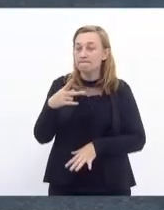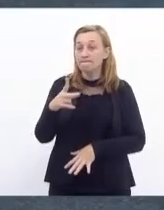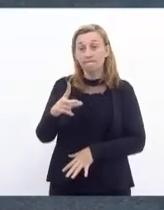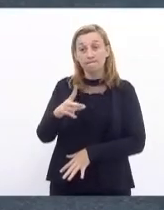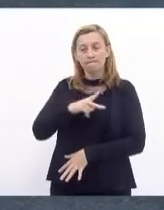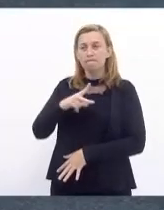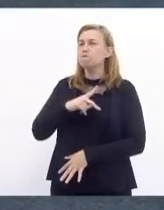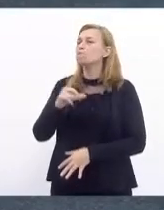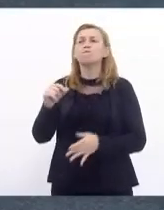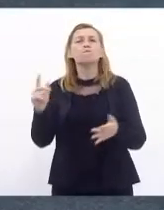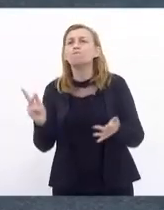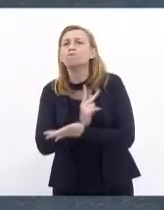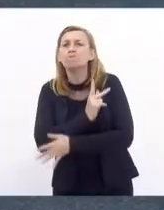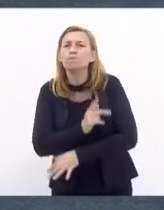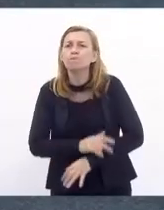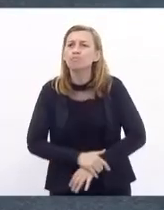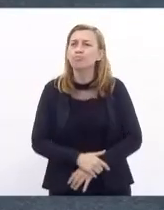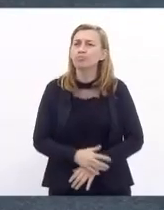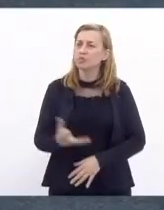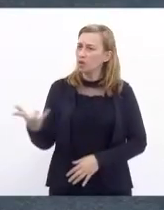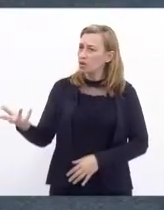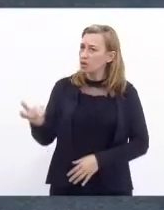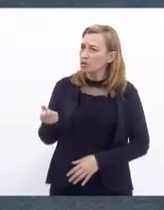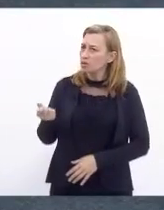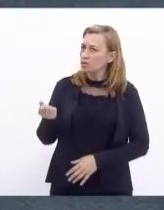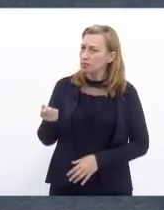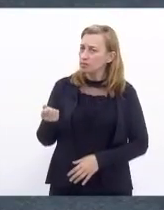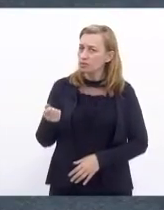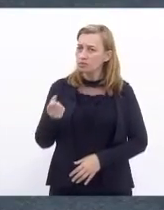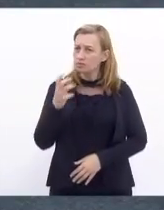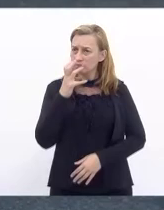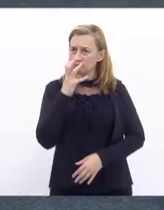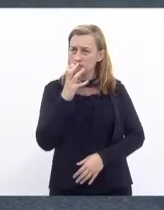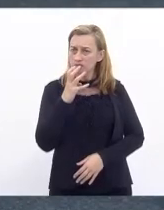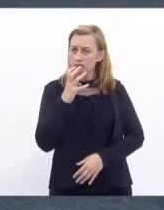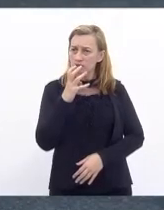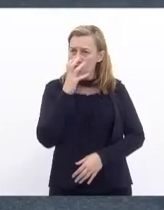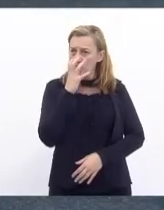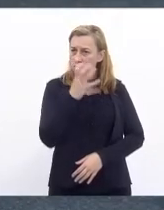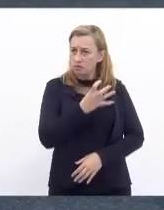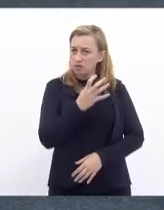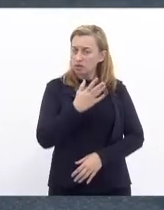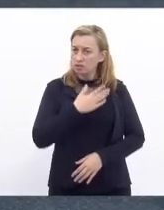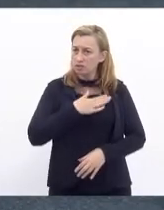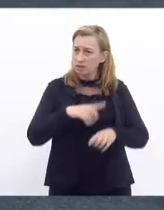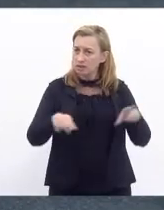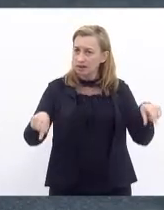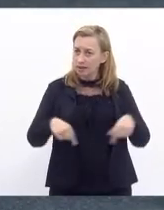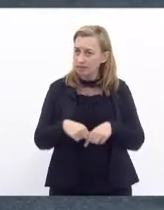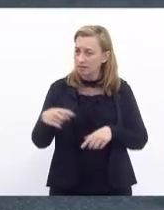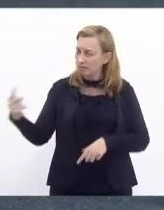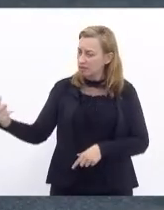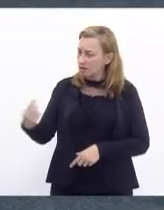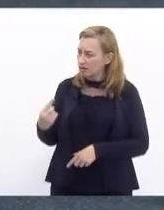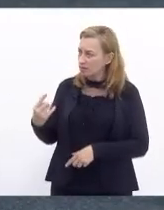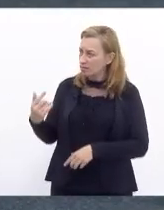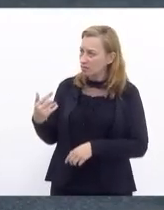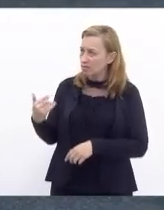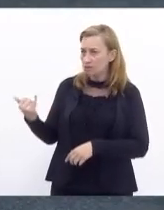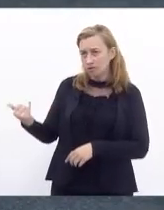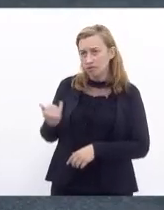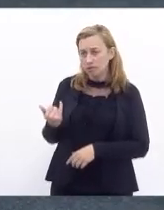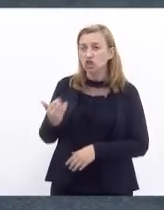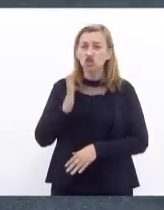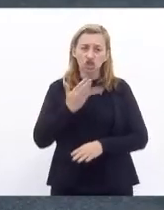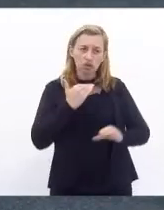O que que acontece? Eu recebi uma denúncia no meu gabinete. Inclusive, já estou